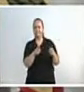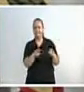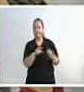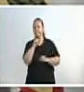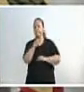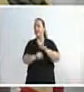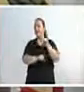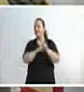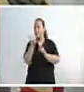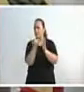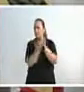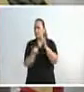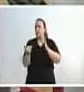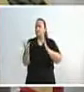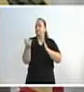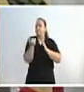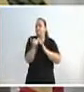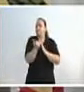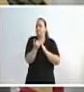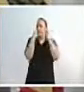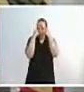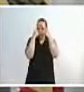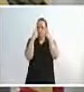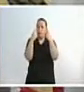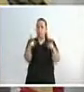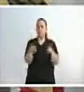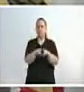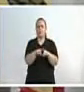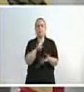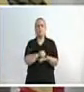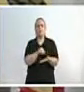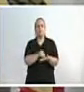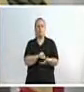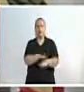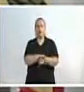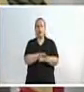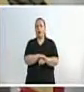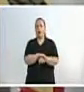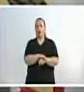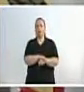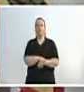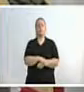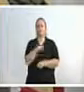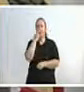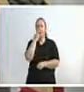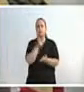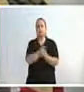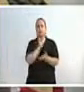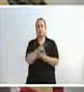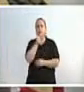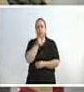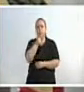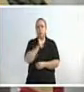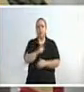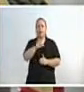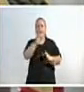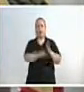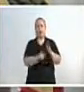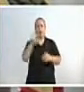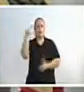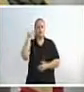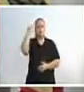né, e a falta de segurança, o aumento da violência, a falta de segurança, com homicídios quase toda semana, né, com furto, assalto à